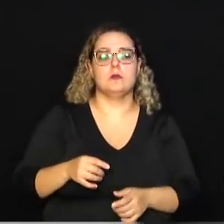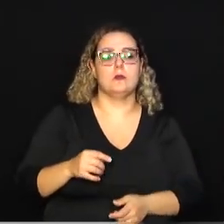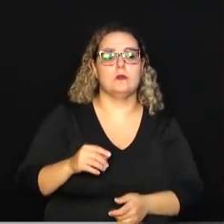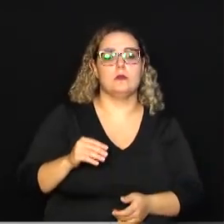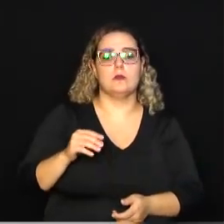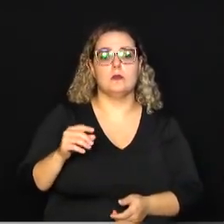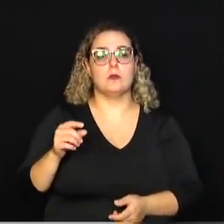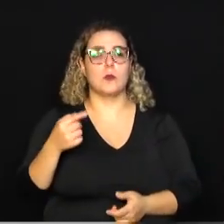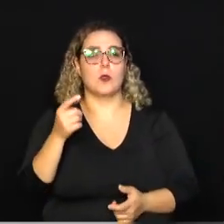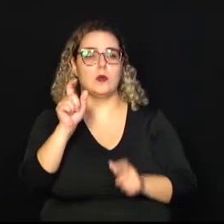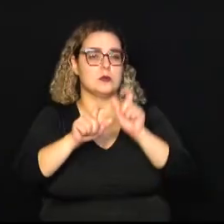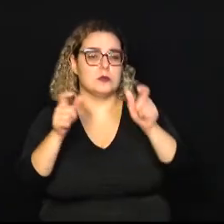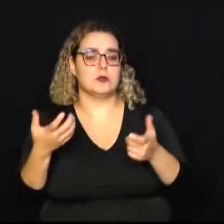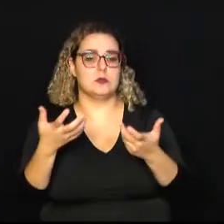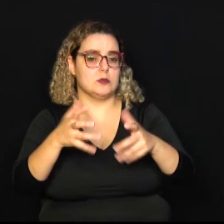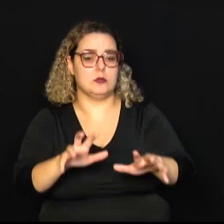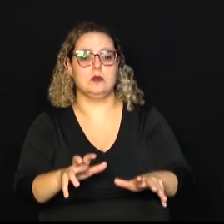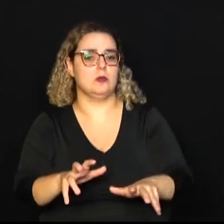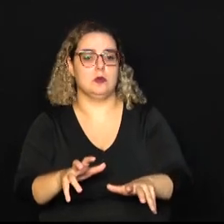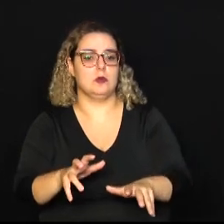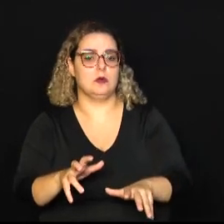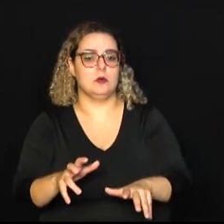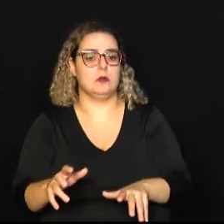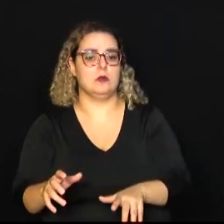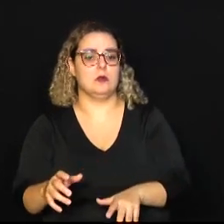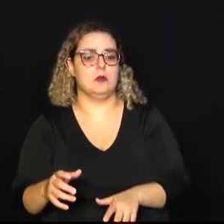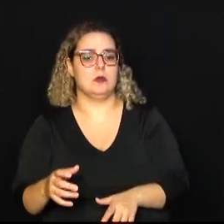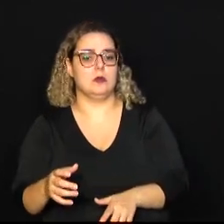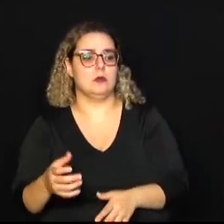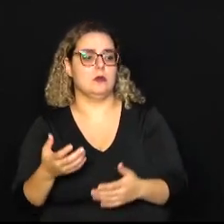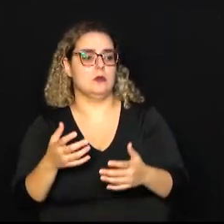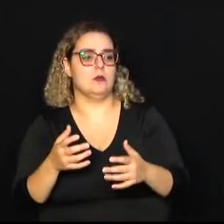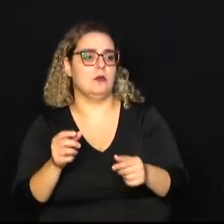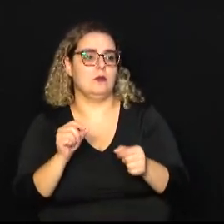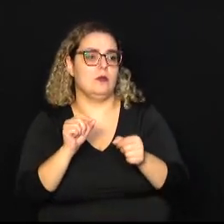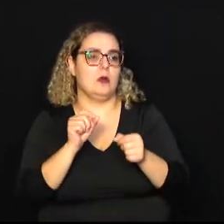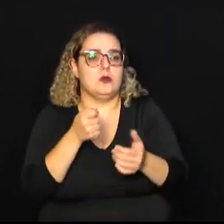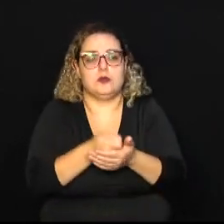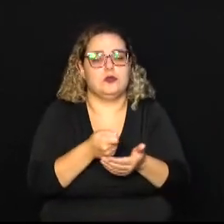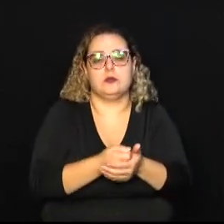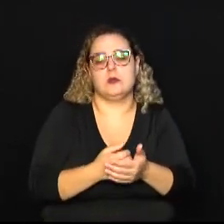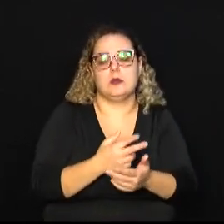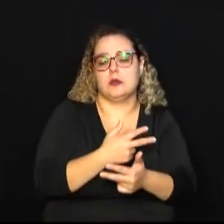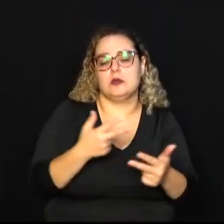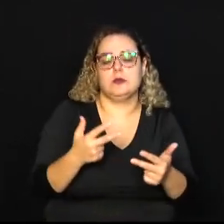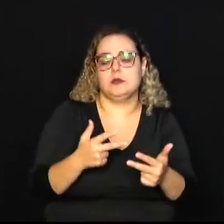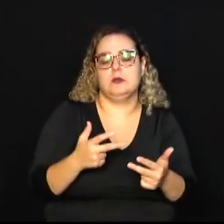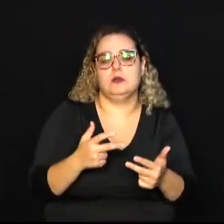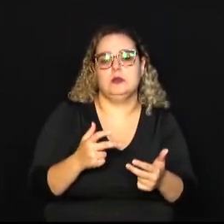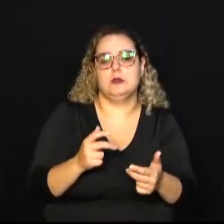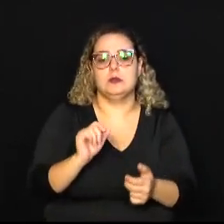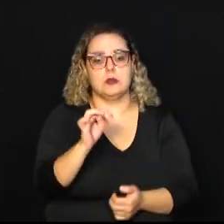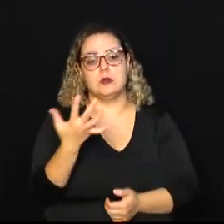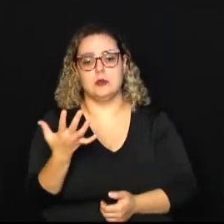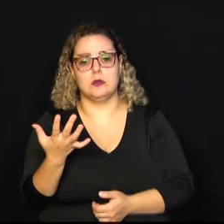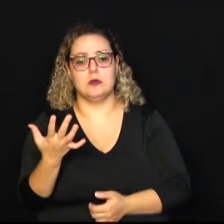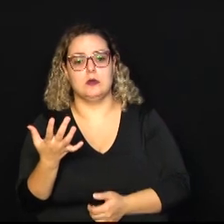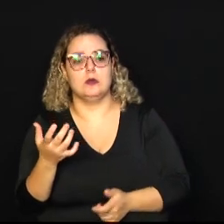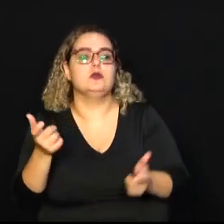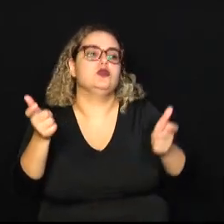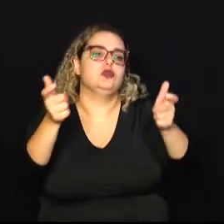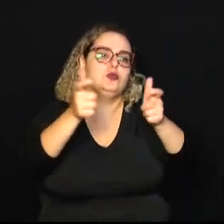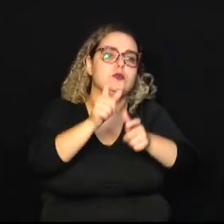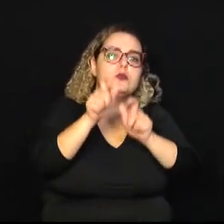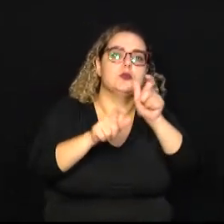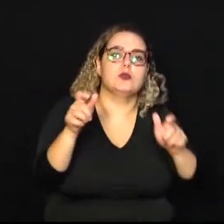é uma situação muito dramática, né? Nós temos que reduzir ao máximo mesmo a circulação de pessoas. Então, eu diria que esse seria um caminho, né?